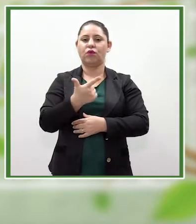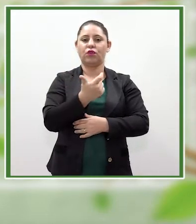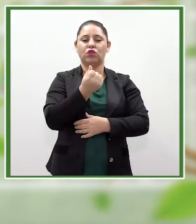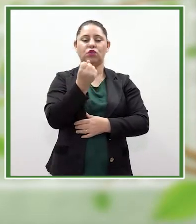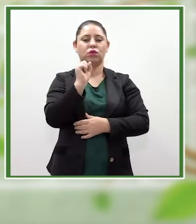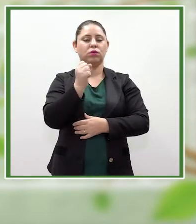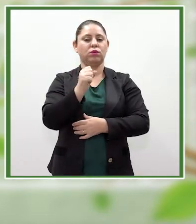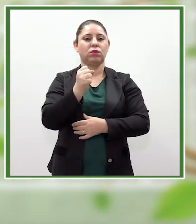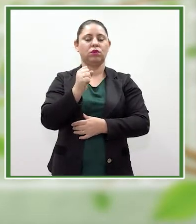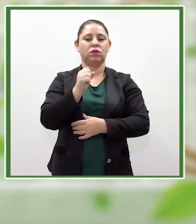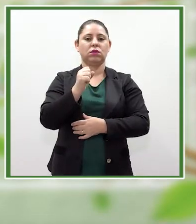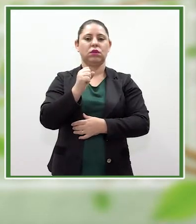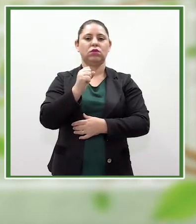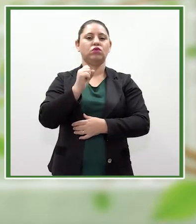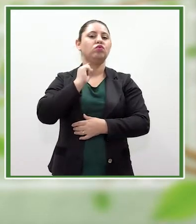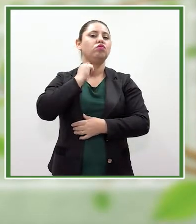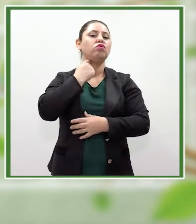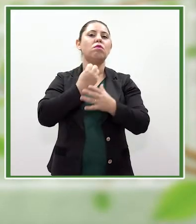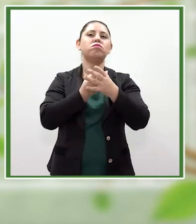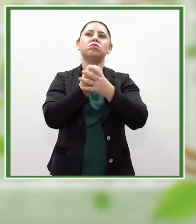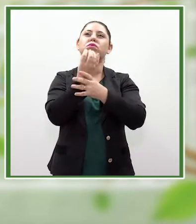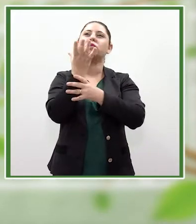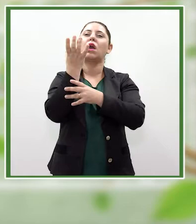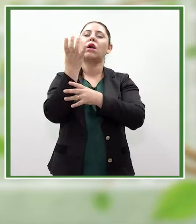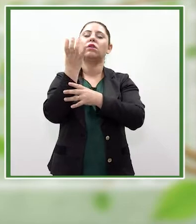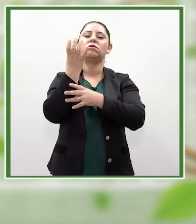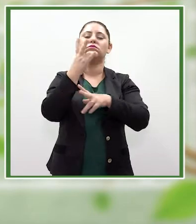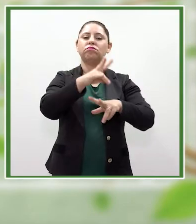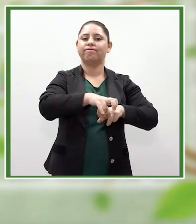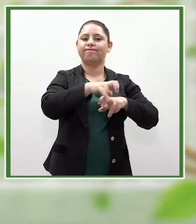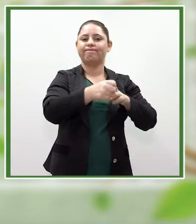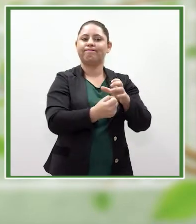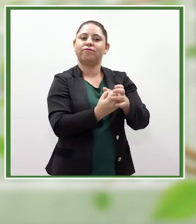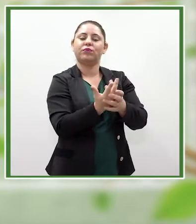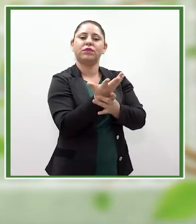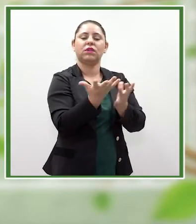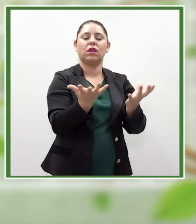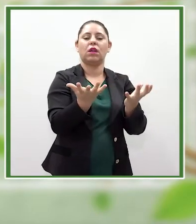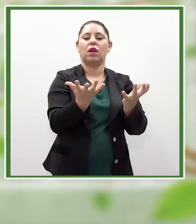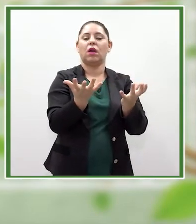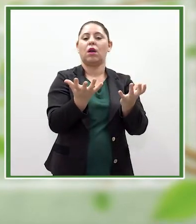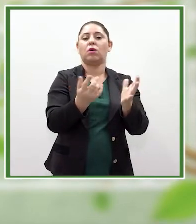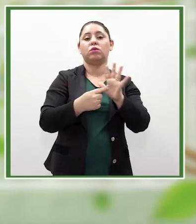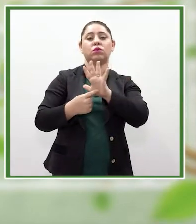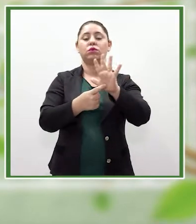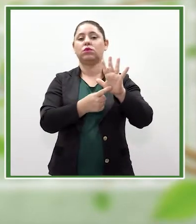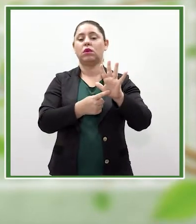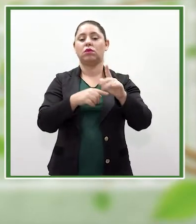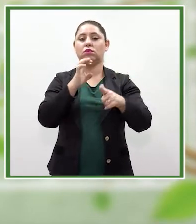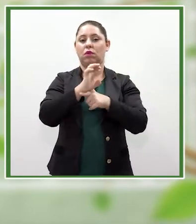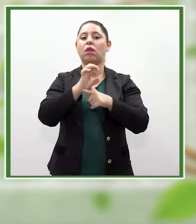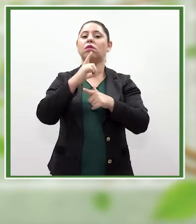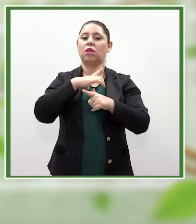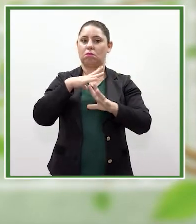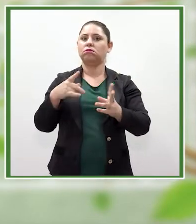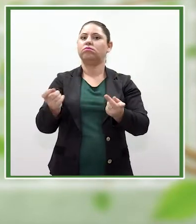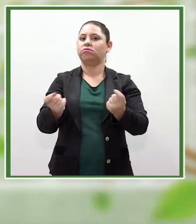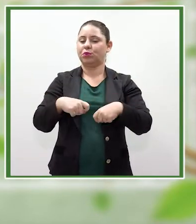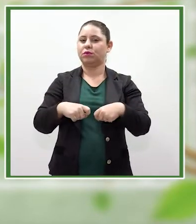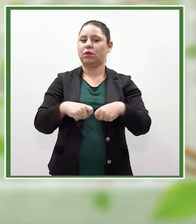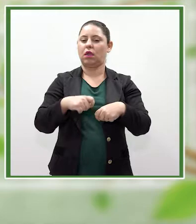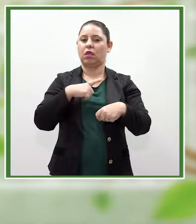relação ao setor mudança de uso da terra, né? Aqui nesse caso, estão os dados